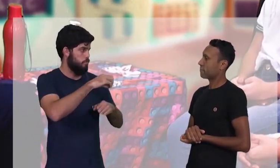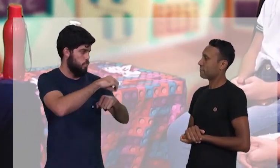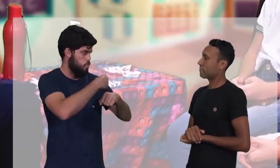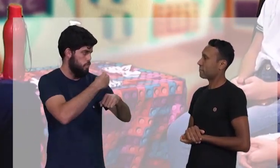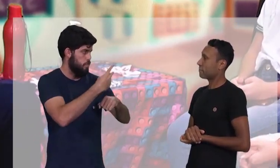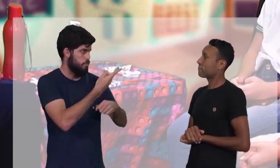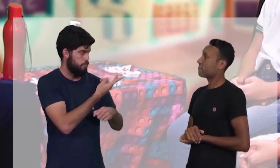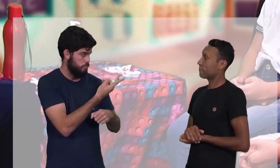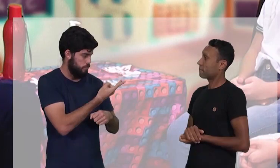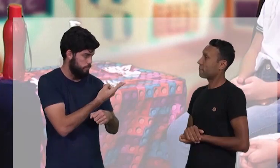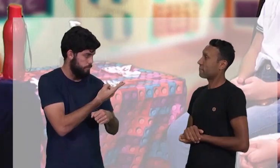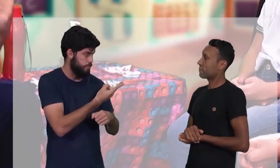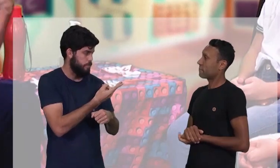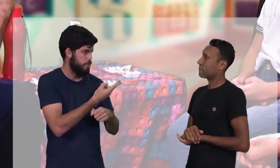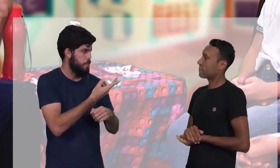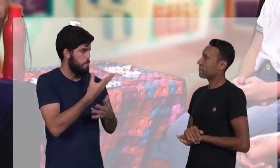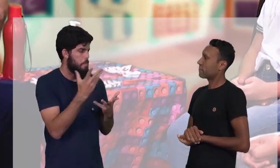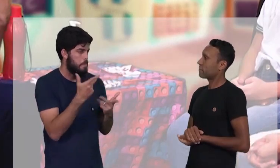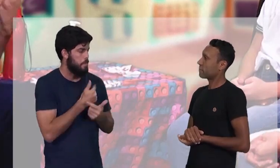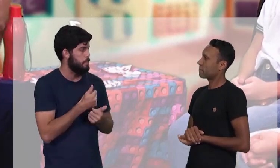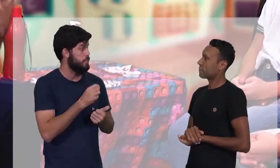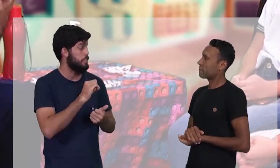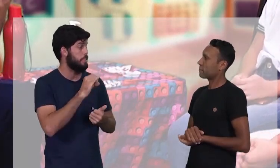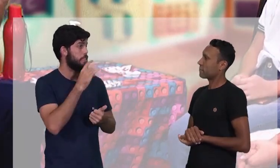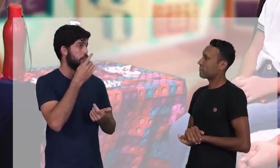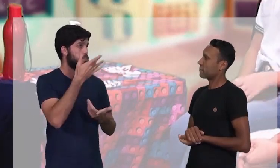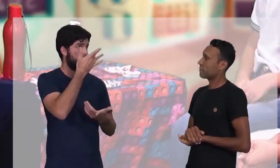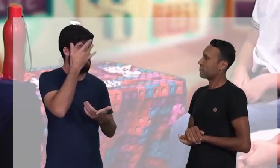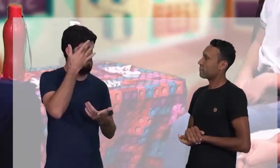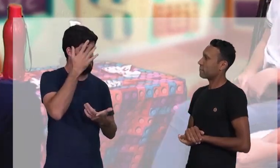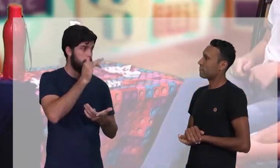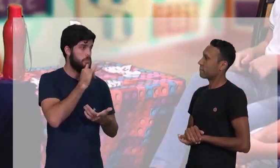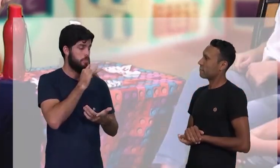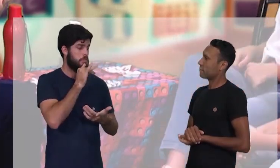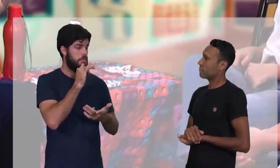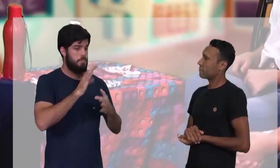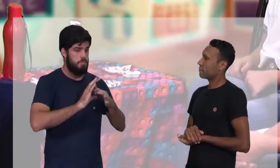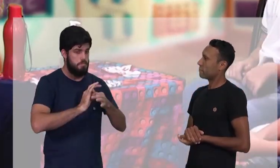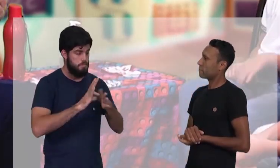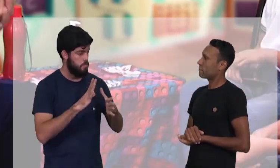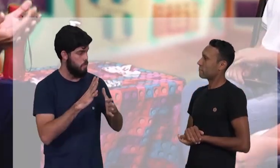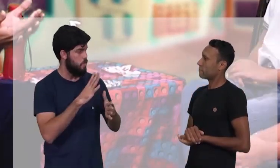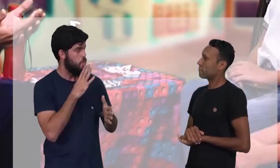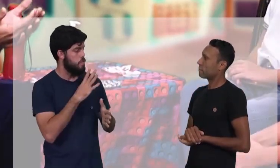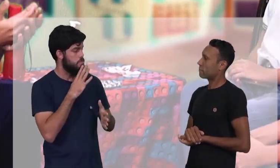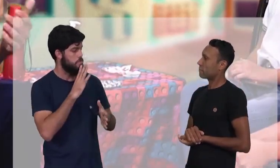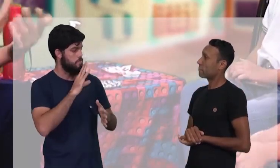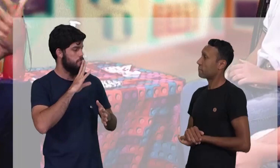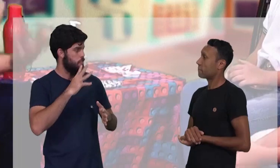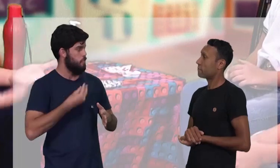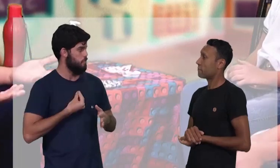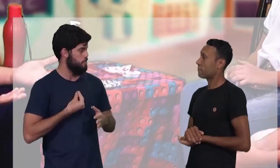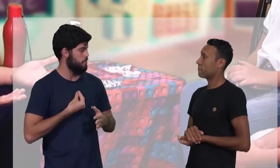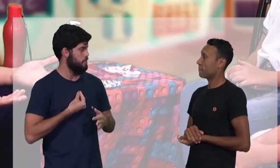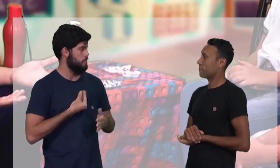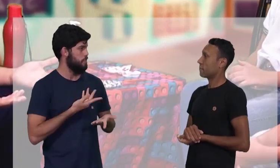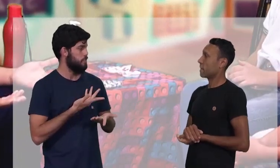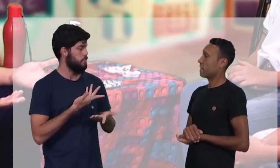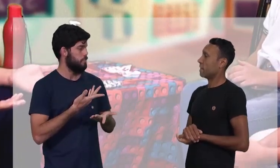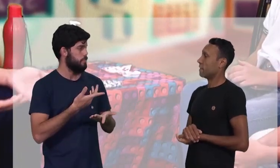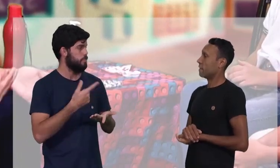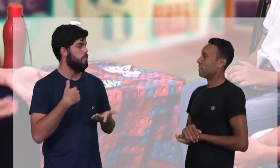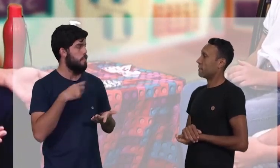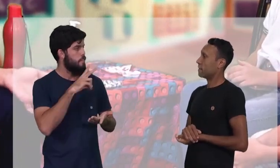assim, maravilhosas. E vamos pensar, então, né, que se a pessoa se permitir se conhecer, né, se ela se permitir se